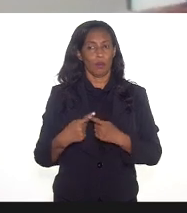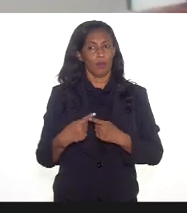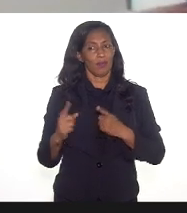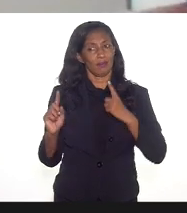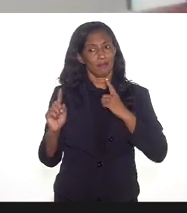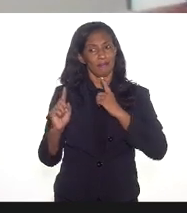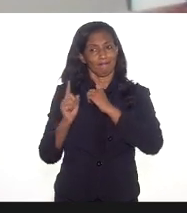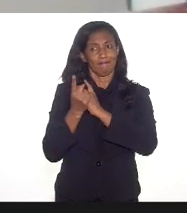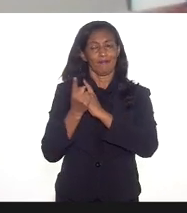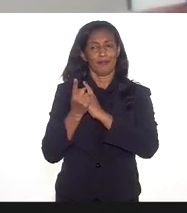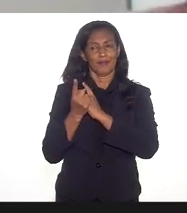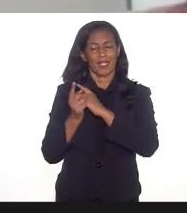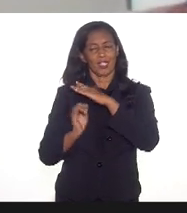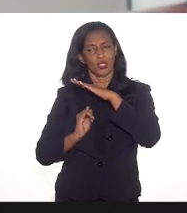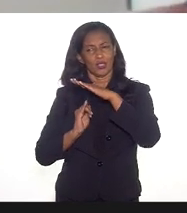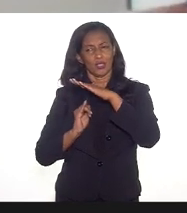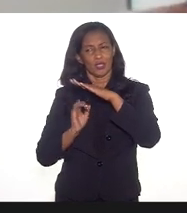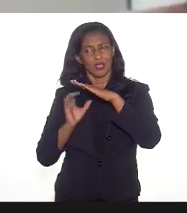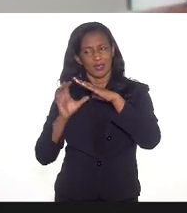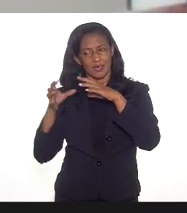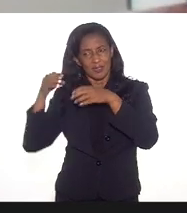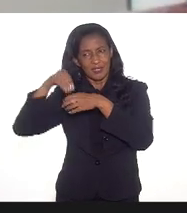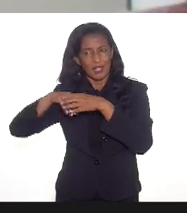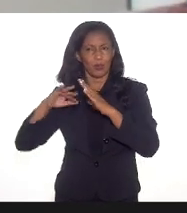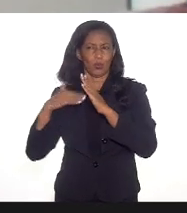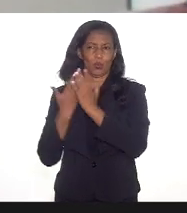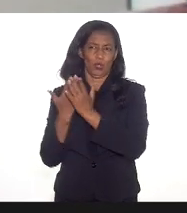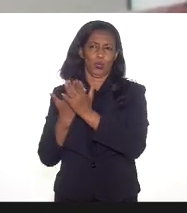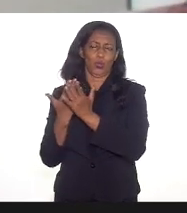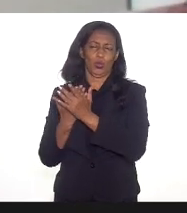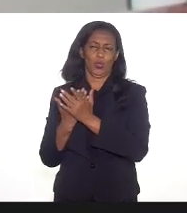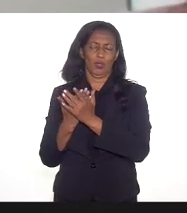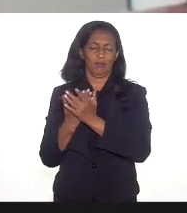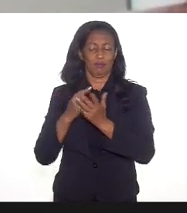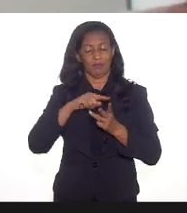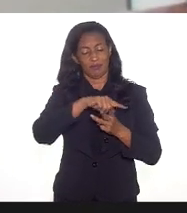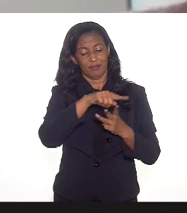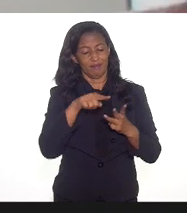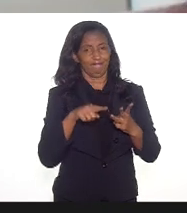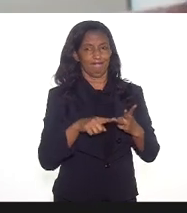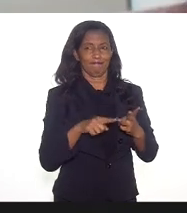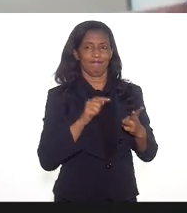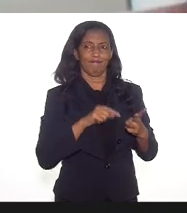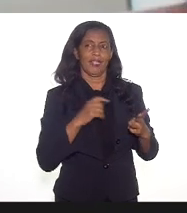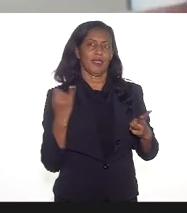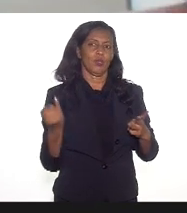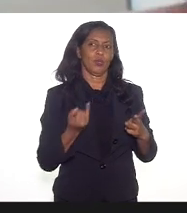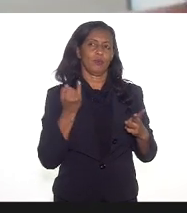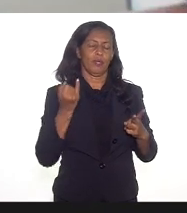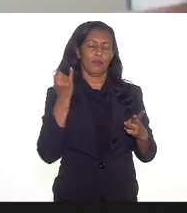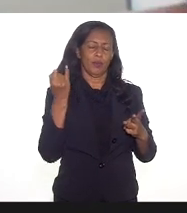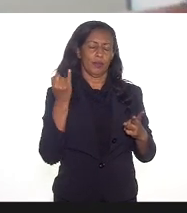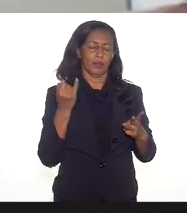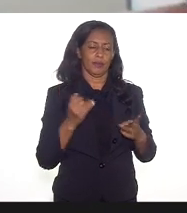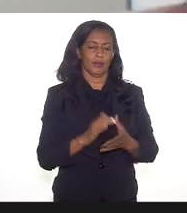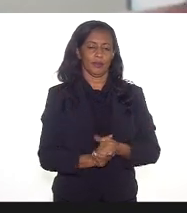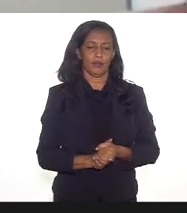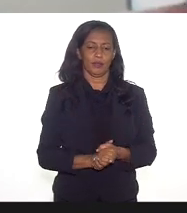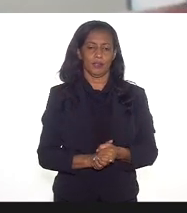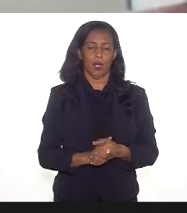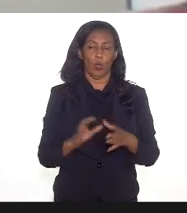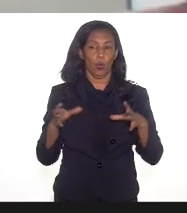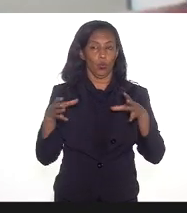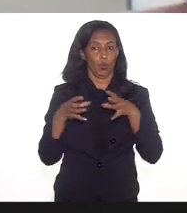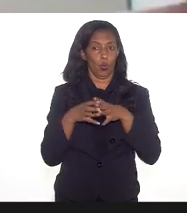impactando a infraestrutura das unidades escolares. Então, esses três pontos são fundamentais, dizem respeito ao